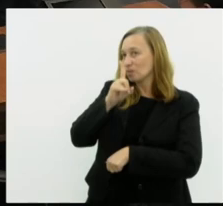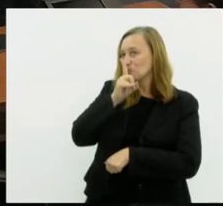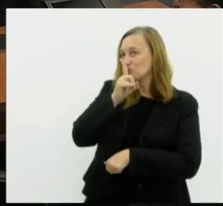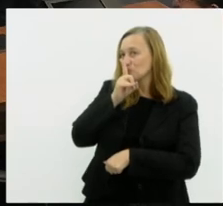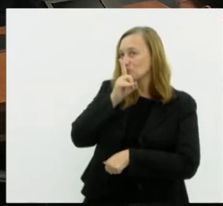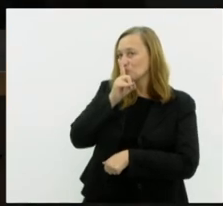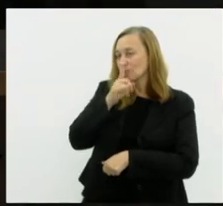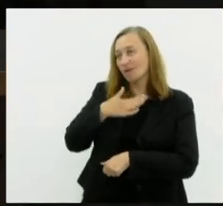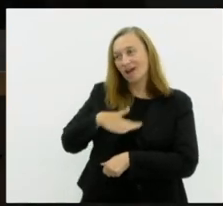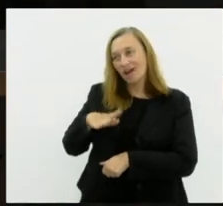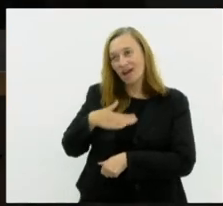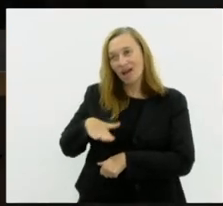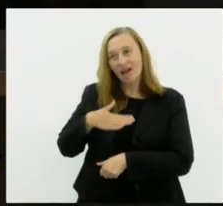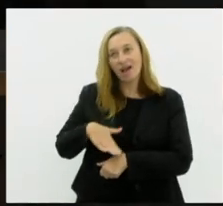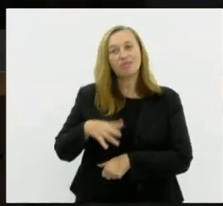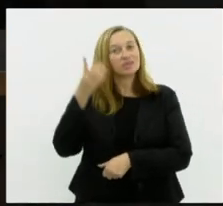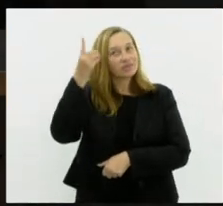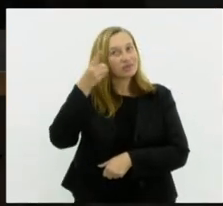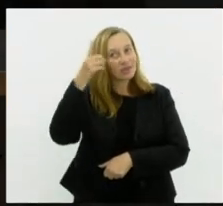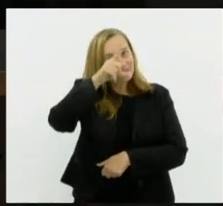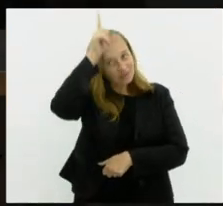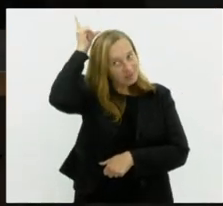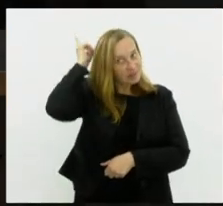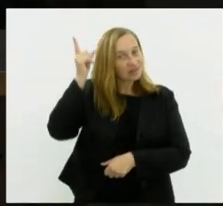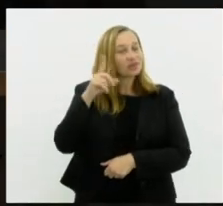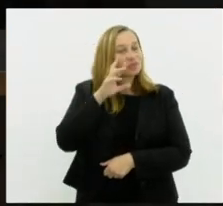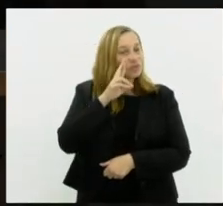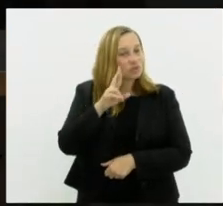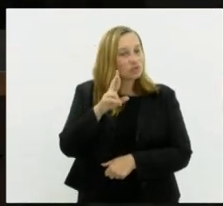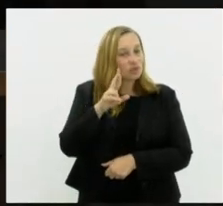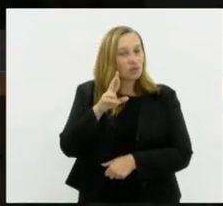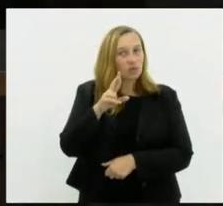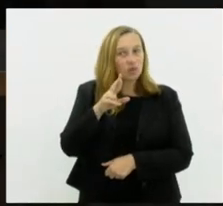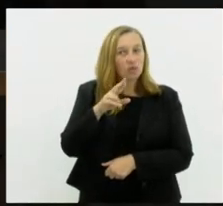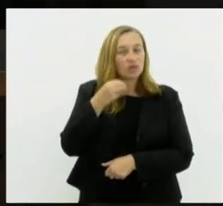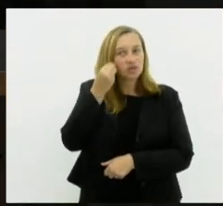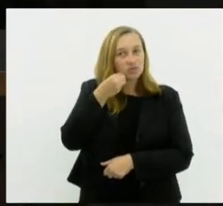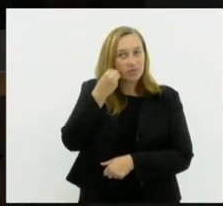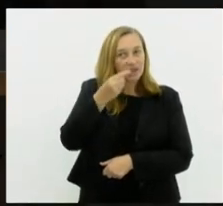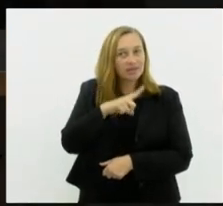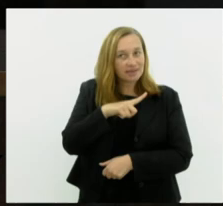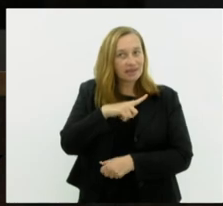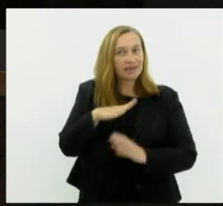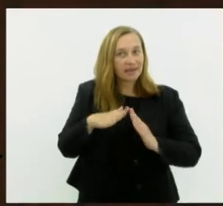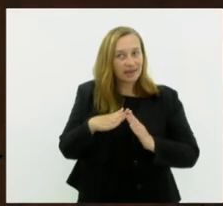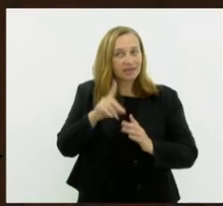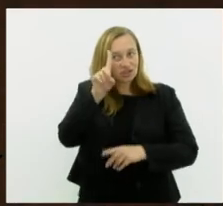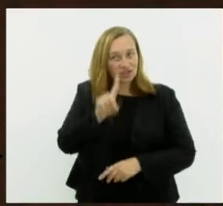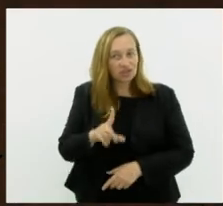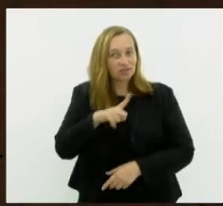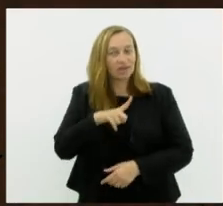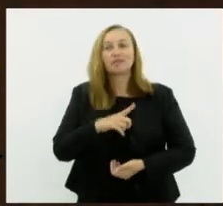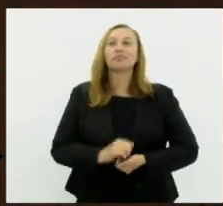Fica tranquilo, deputado Luiz Paulo. O senhor, como lá. Nosso decano, tem todo o direito.